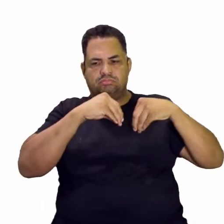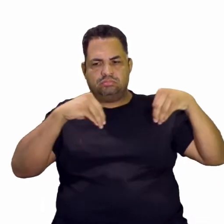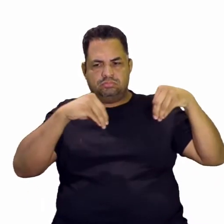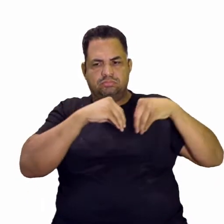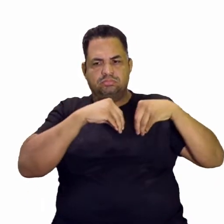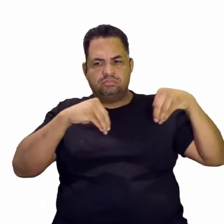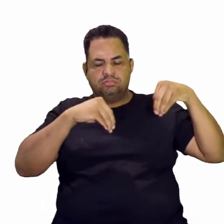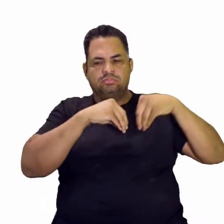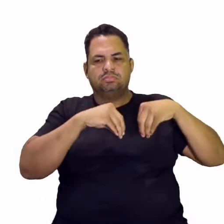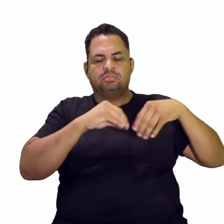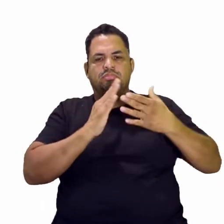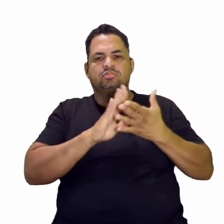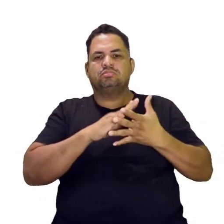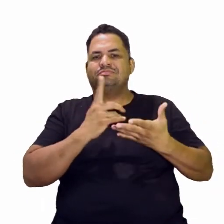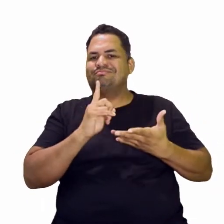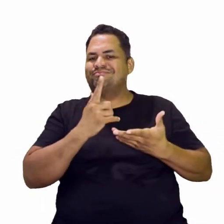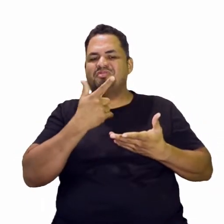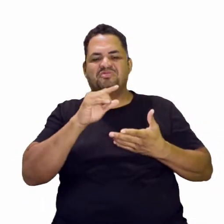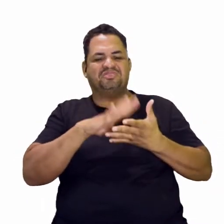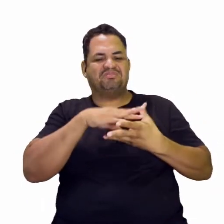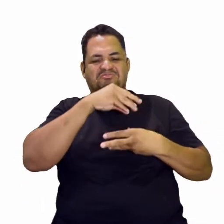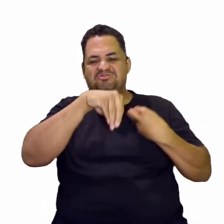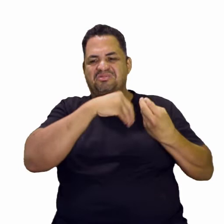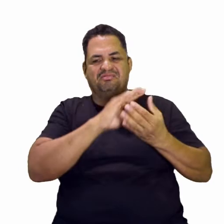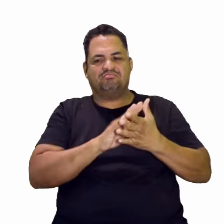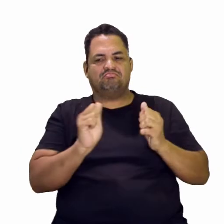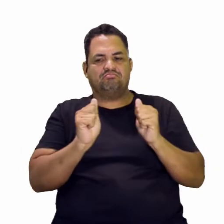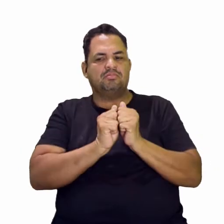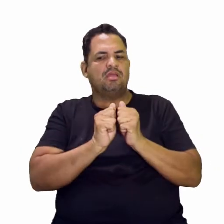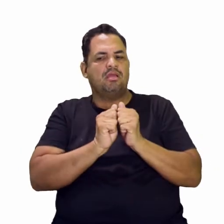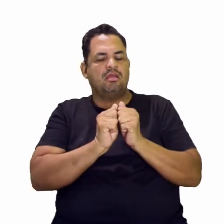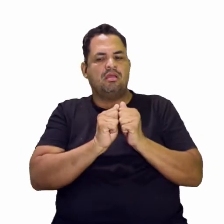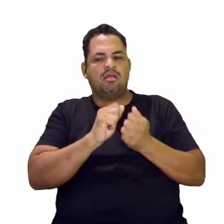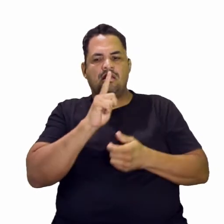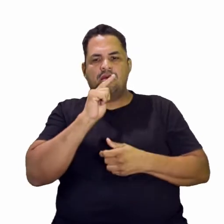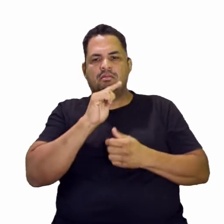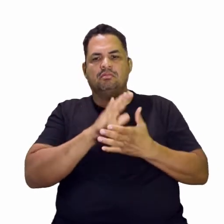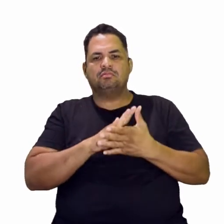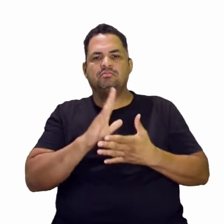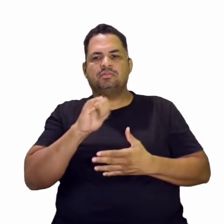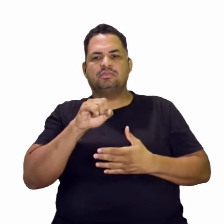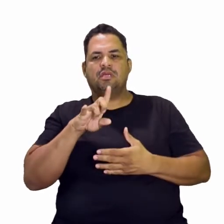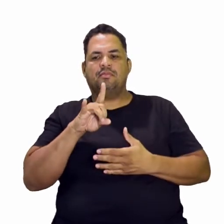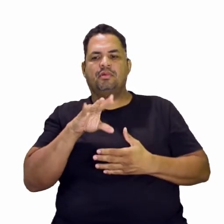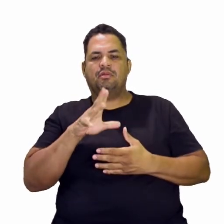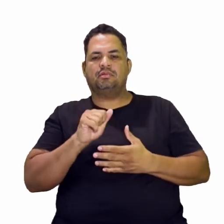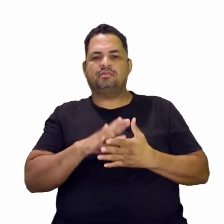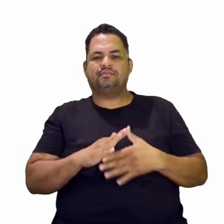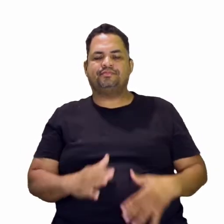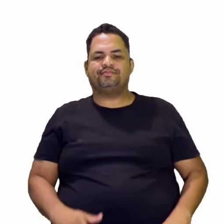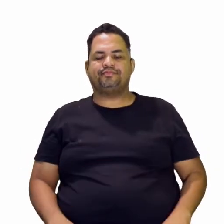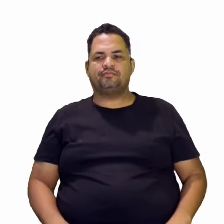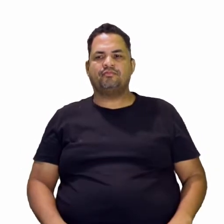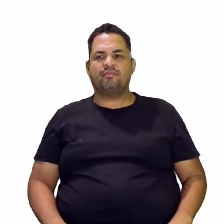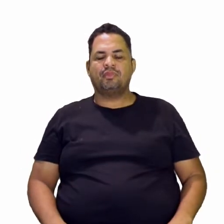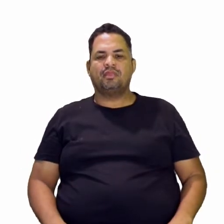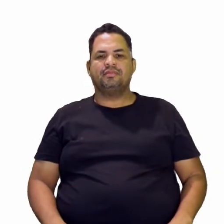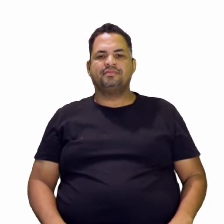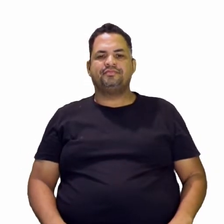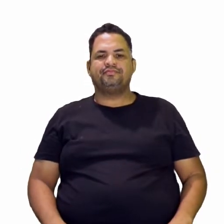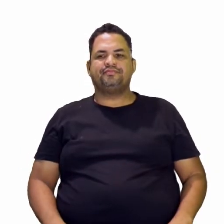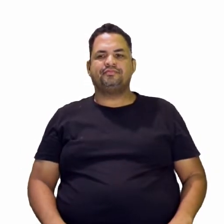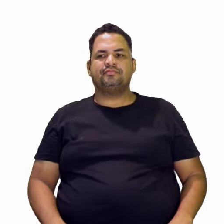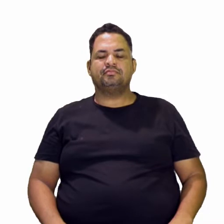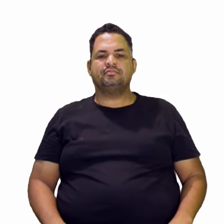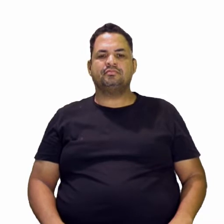se misturar, de se dissolver, então eles não conseguem se misturar, porque são apolares, tá? E